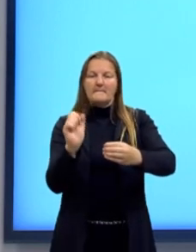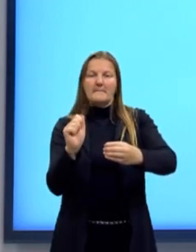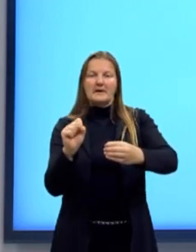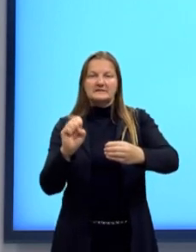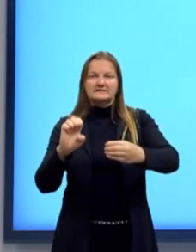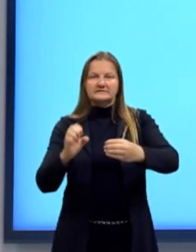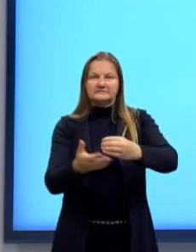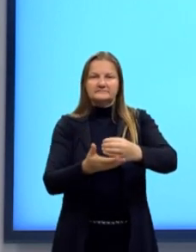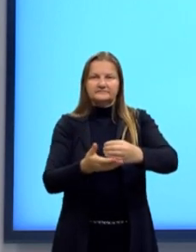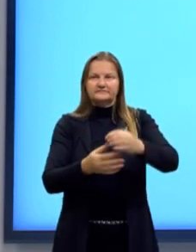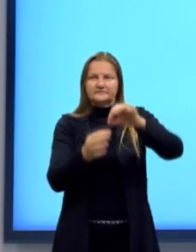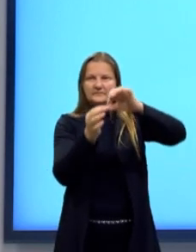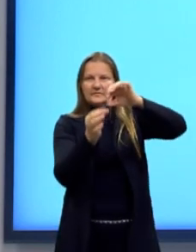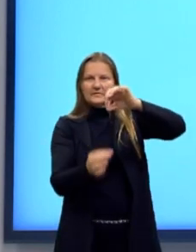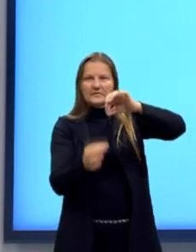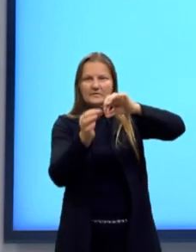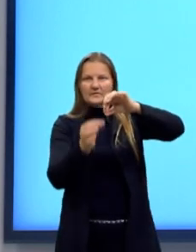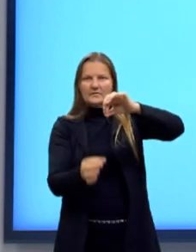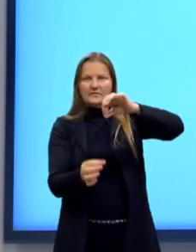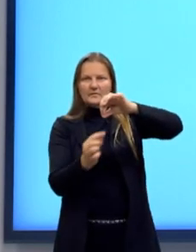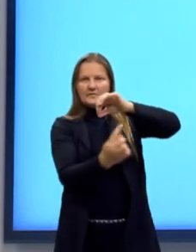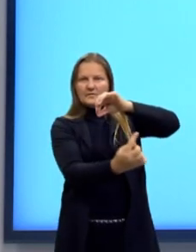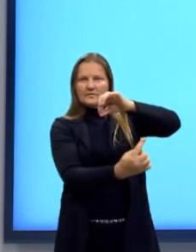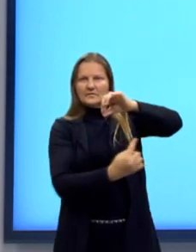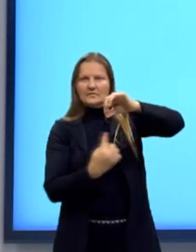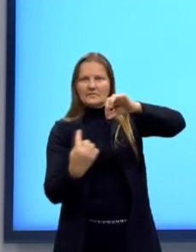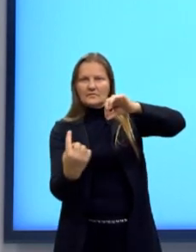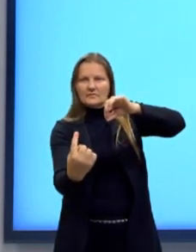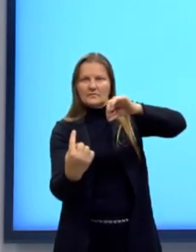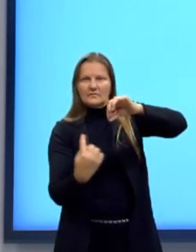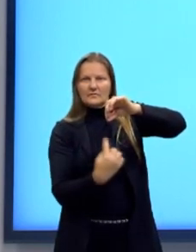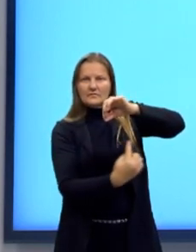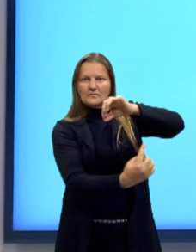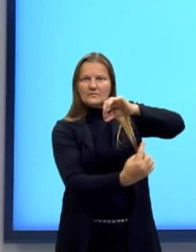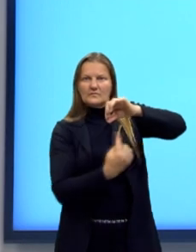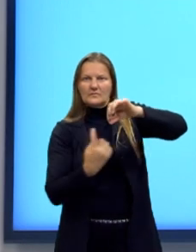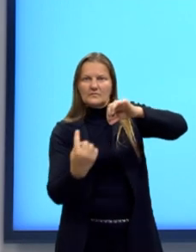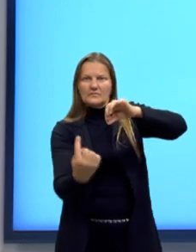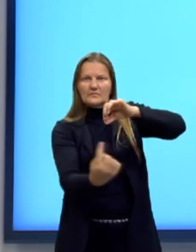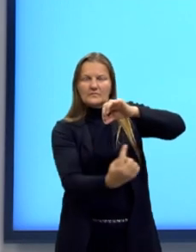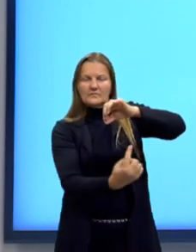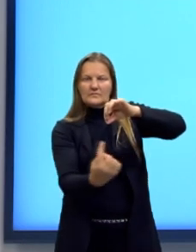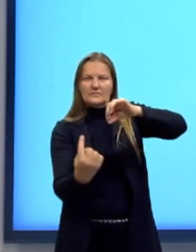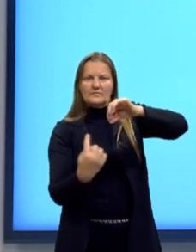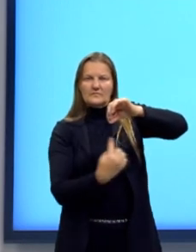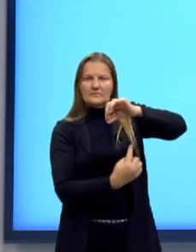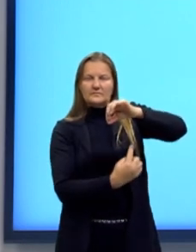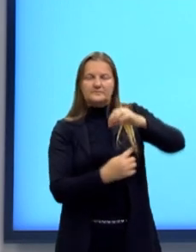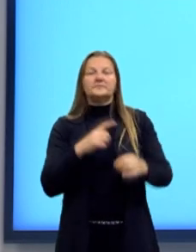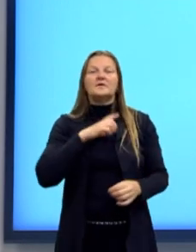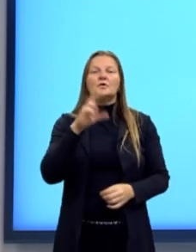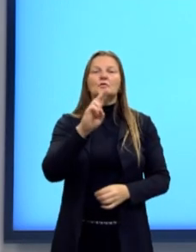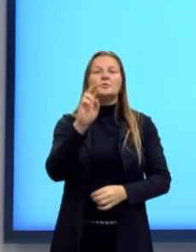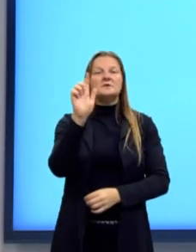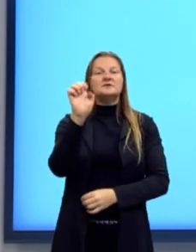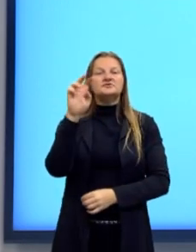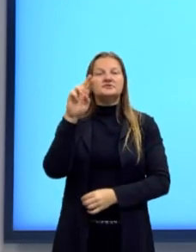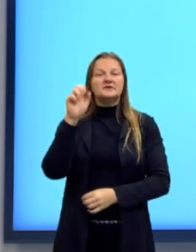as laterais dele então coincidem com o lado daquele nosso retângulo né o segmento que a gente chama de